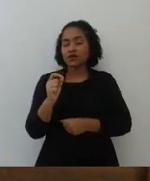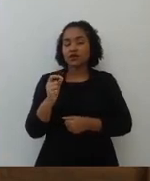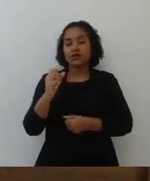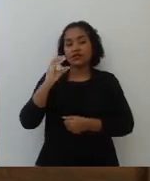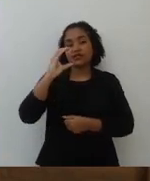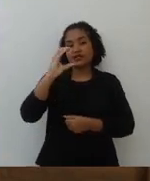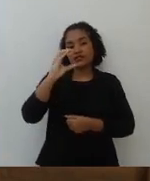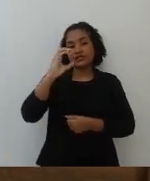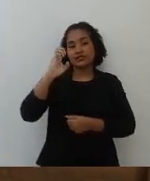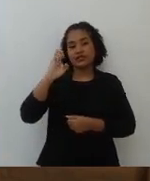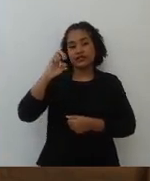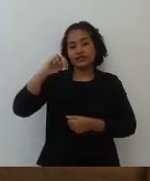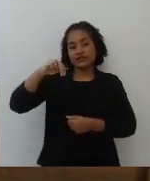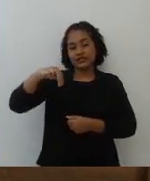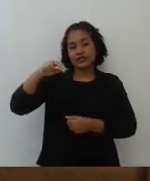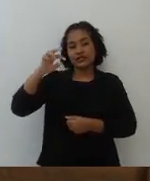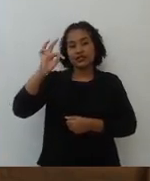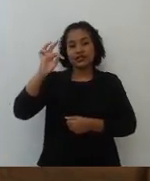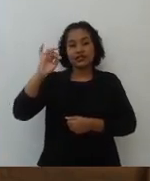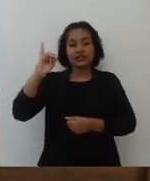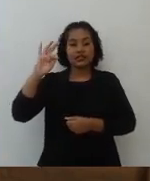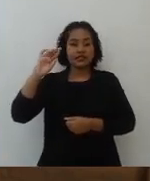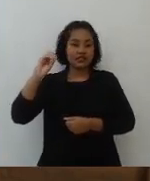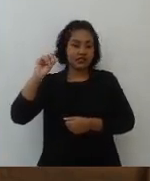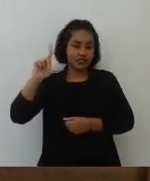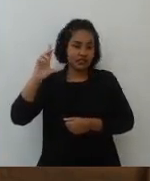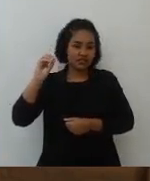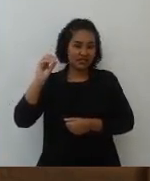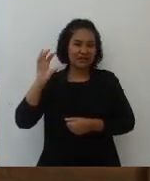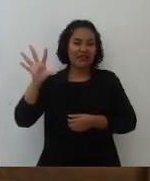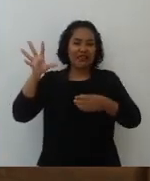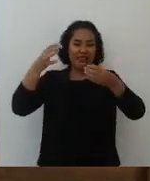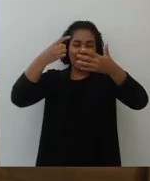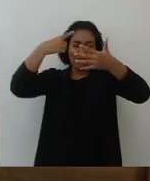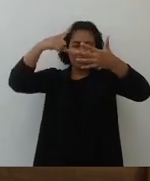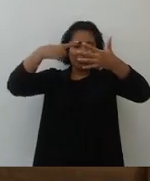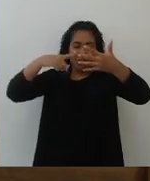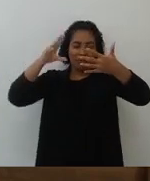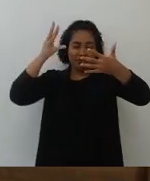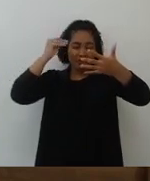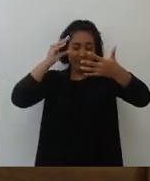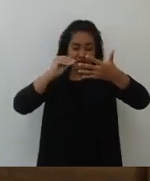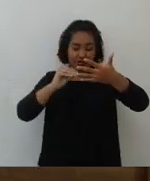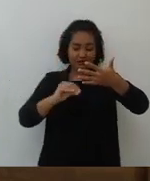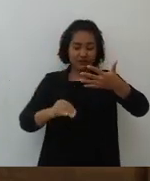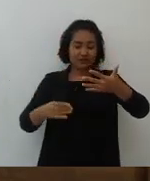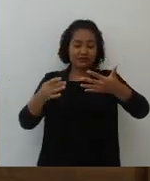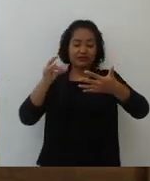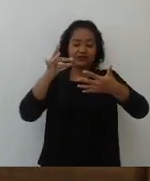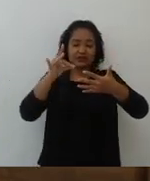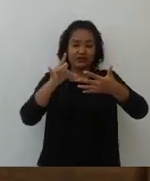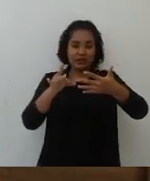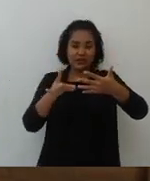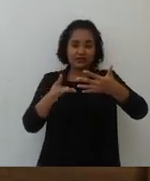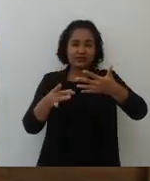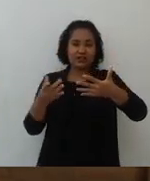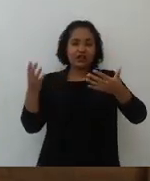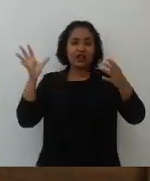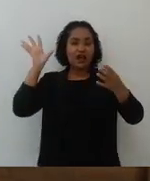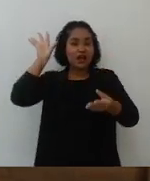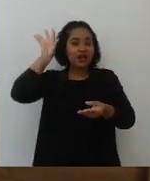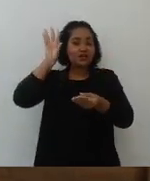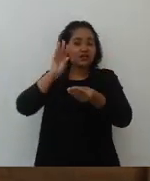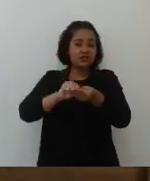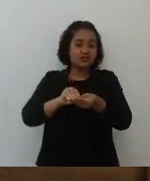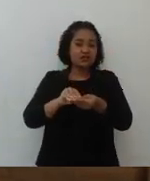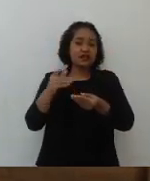certo? E a gente já está finalizando, eu sei que é bastante organela para a gente lembrar, né? Mas a gente revisando, a gente dando uma olhadinha,